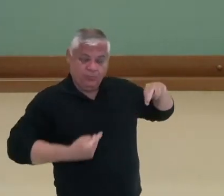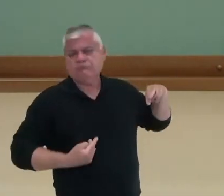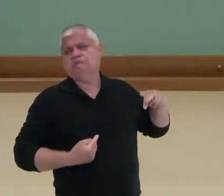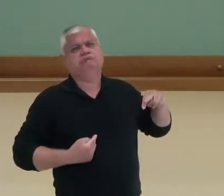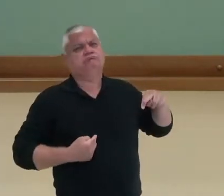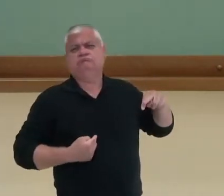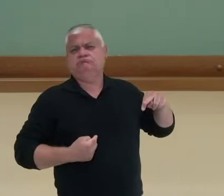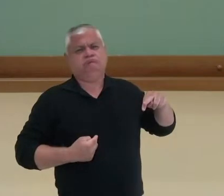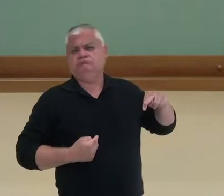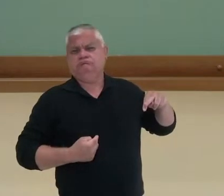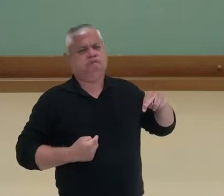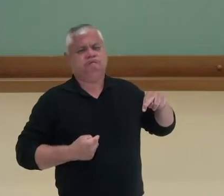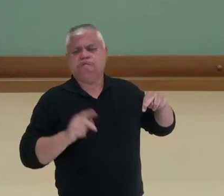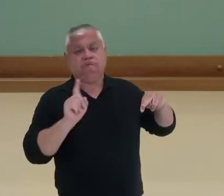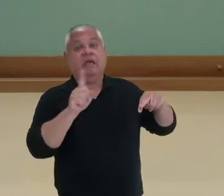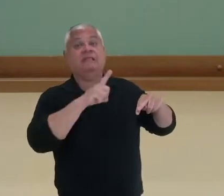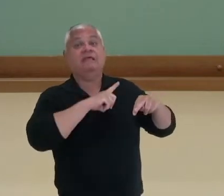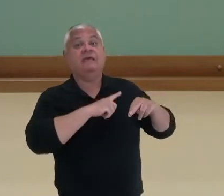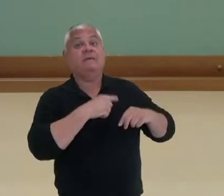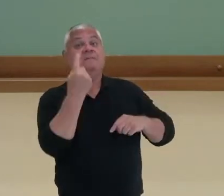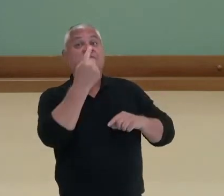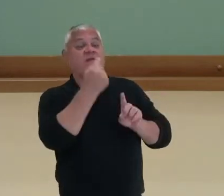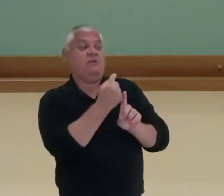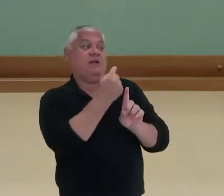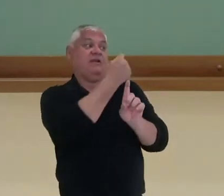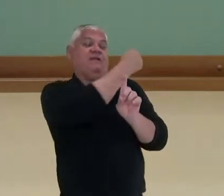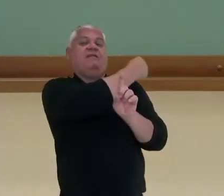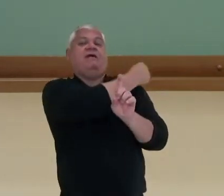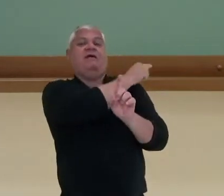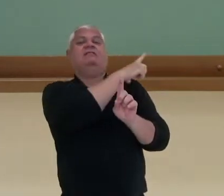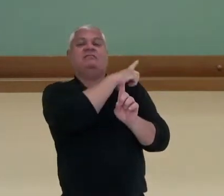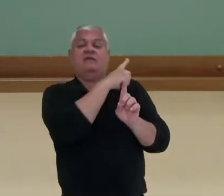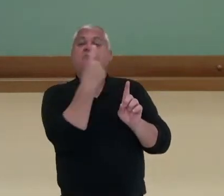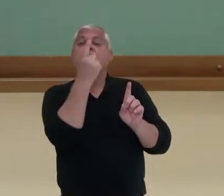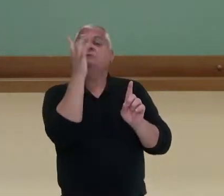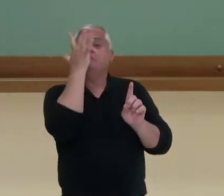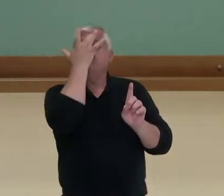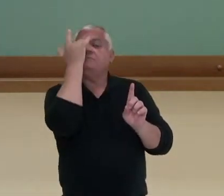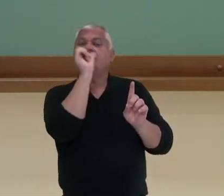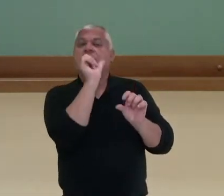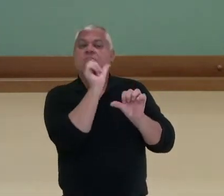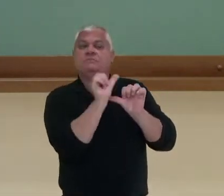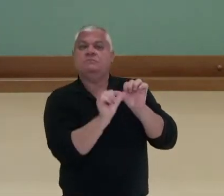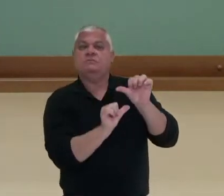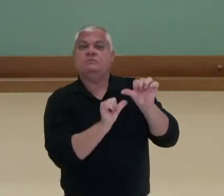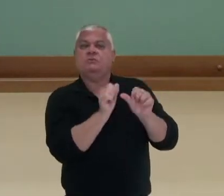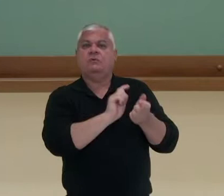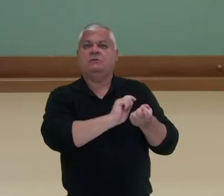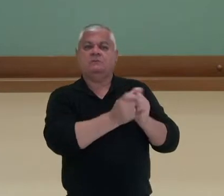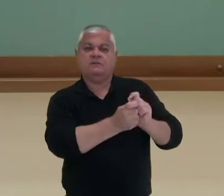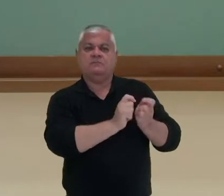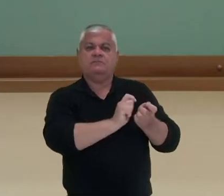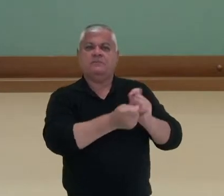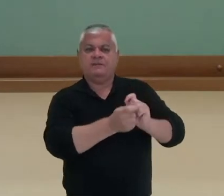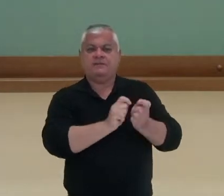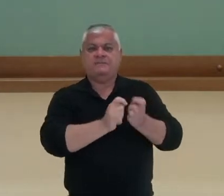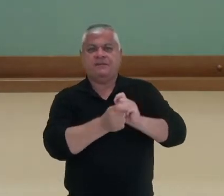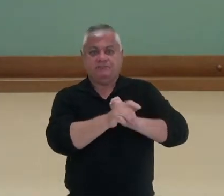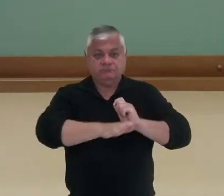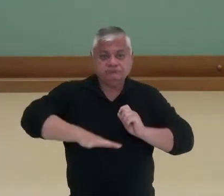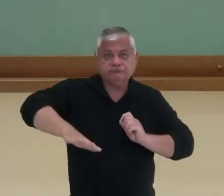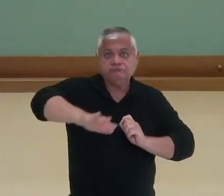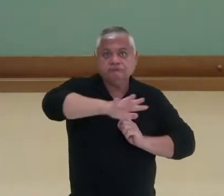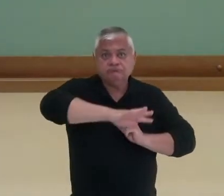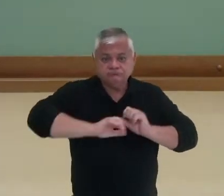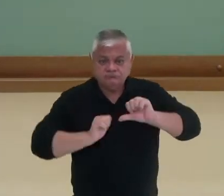somos parentes, nós temos um ancestral em comum que sofreu adaptações conforme o meio ambiente foi